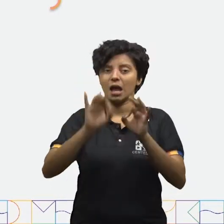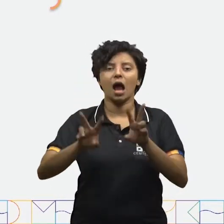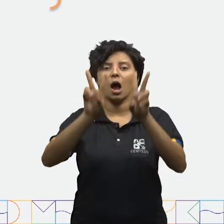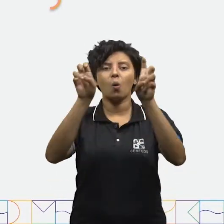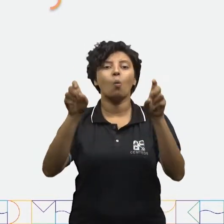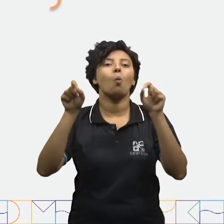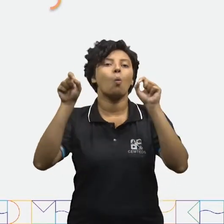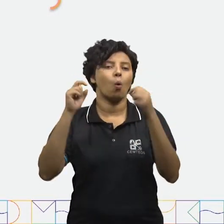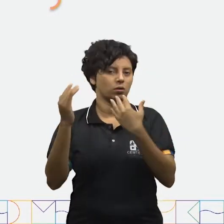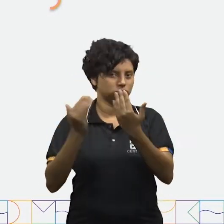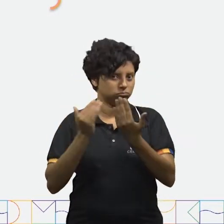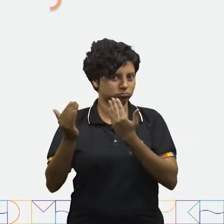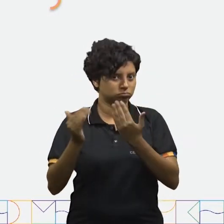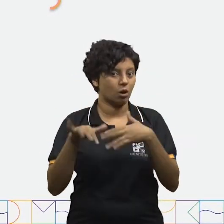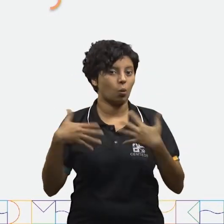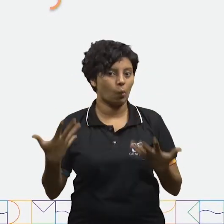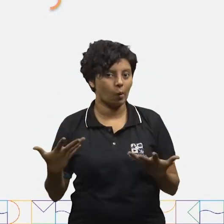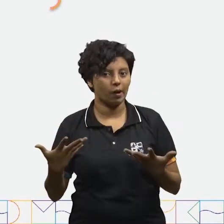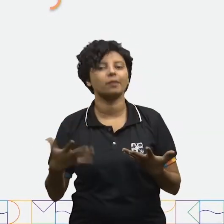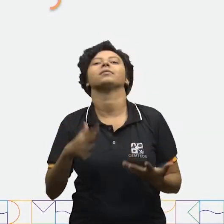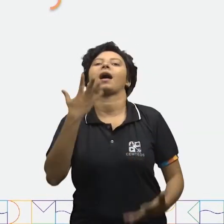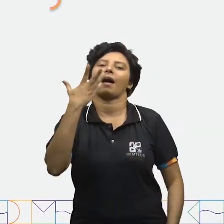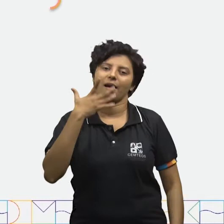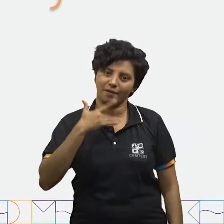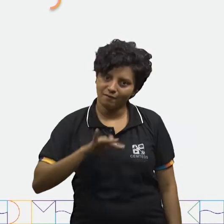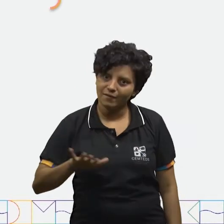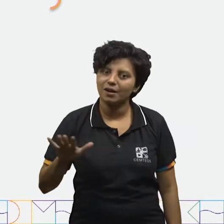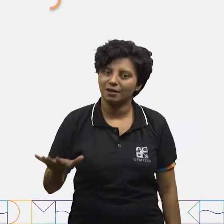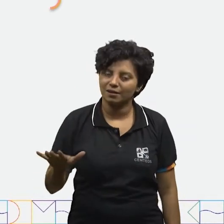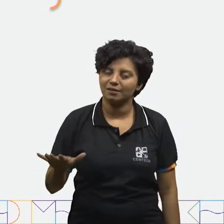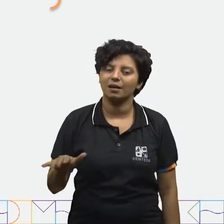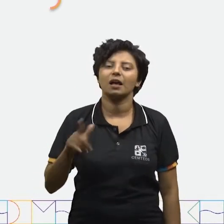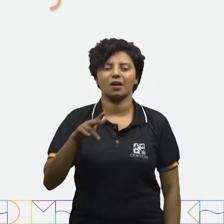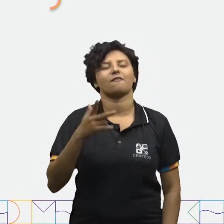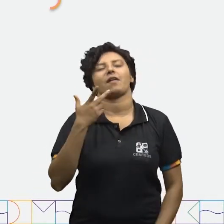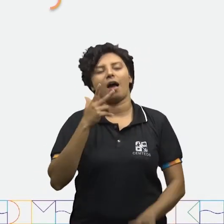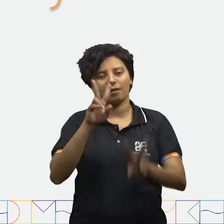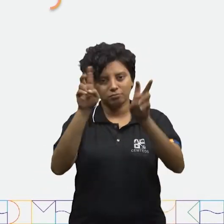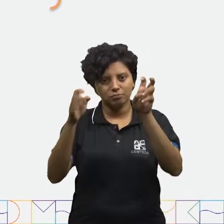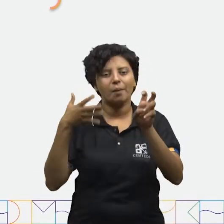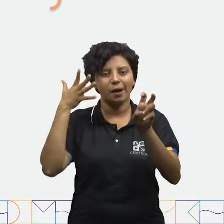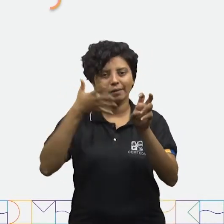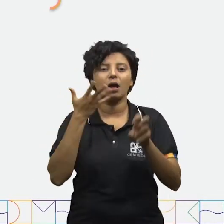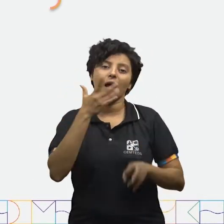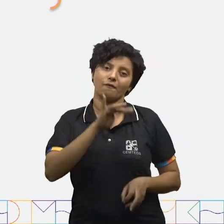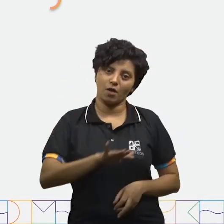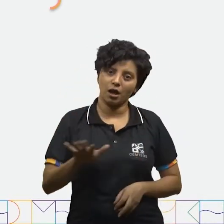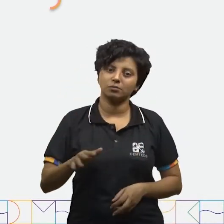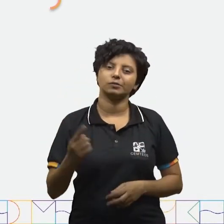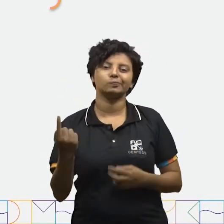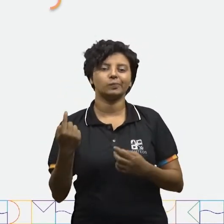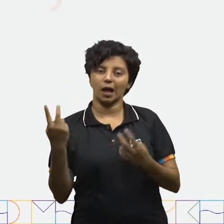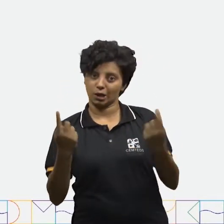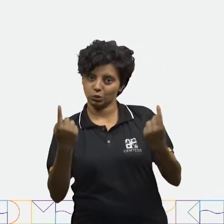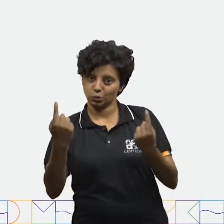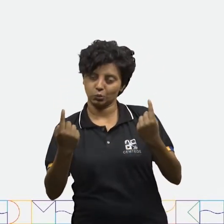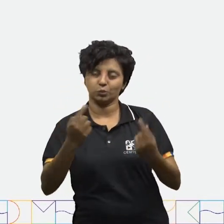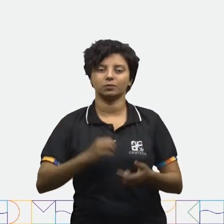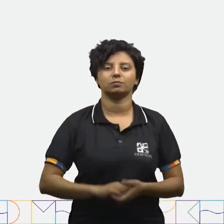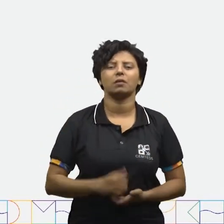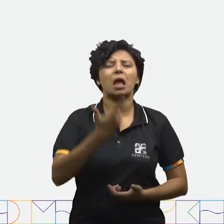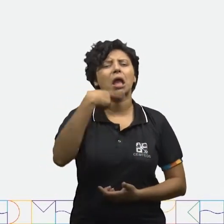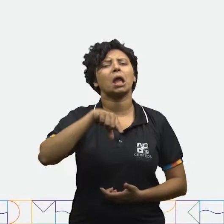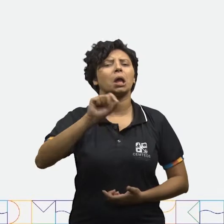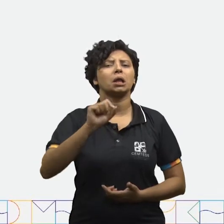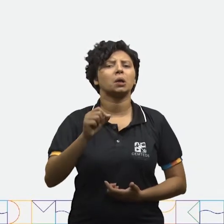lembra, o assunto dessa conversa era a infância. Nós falamos um pouco sobre a infância uma da outra. Quem